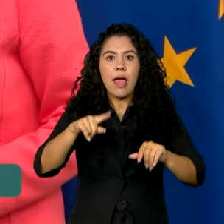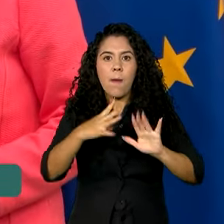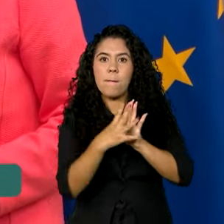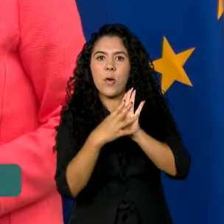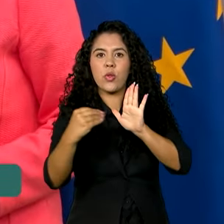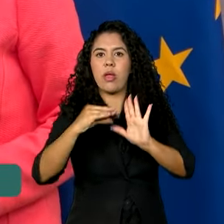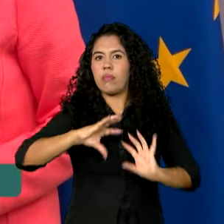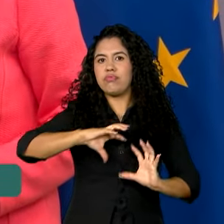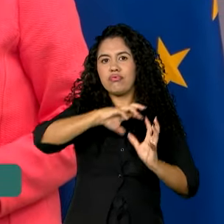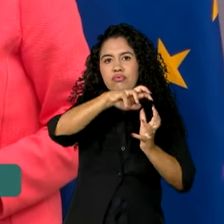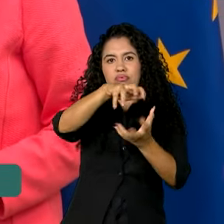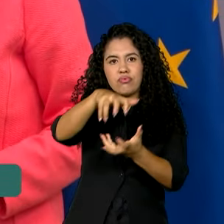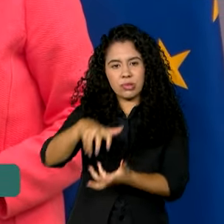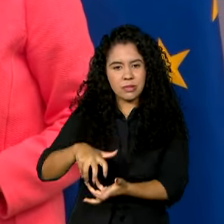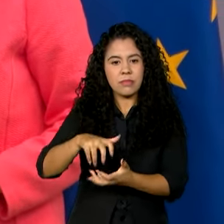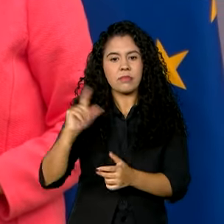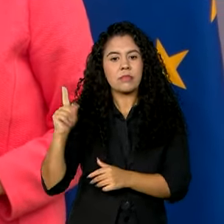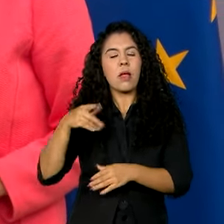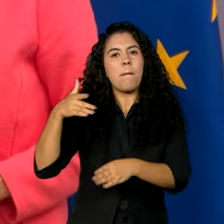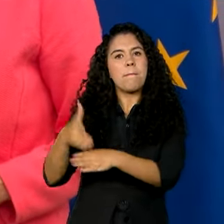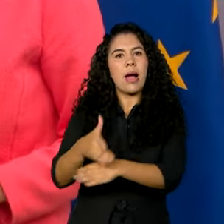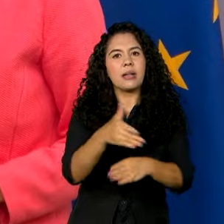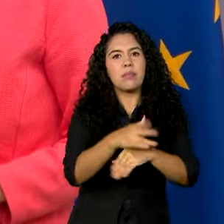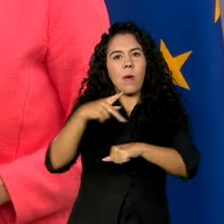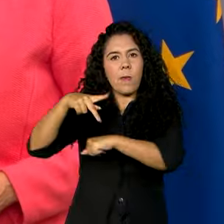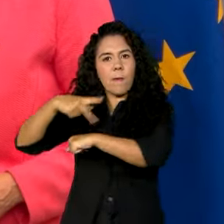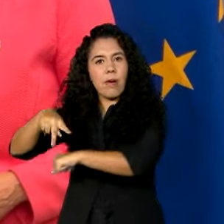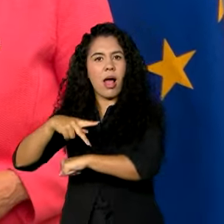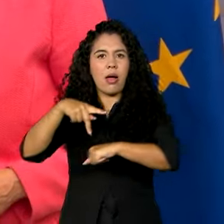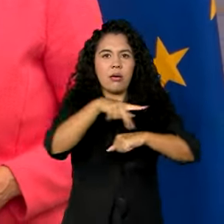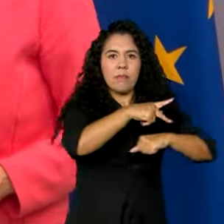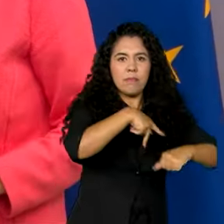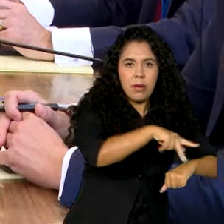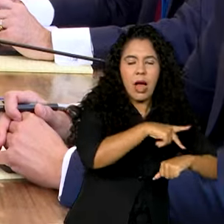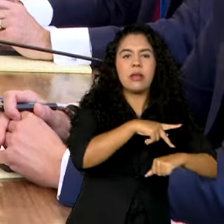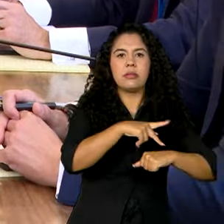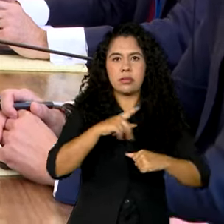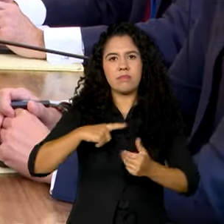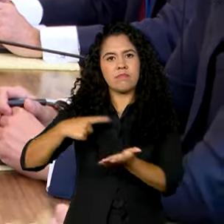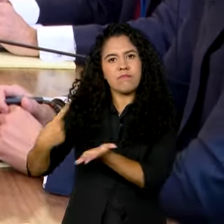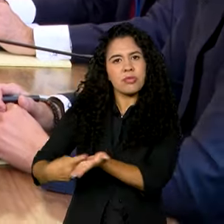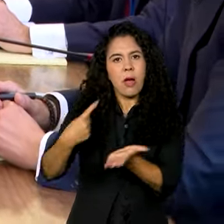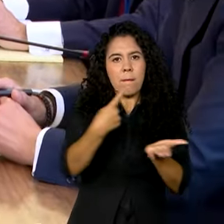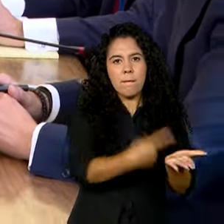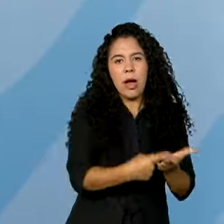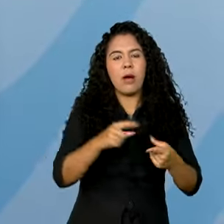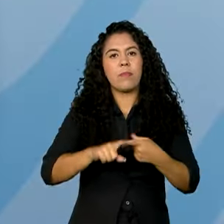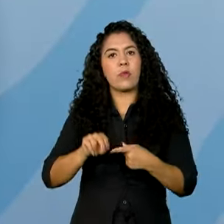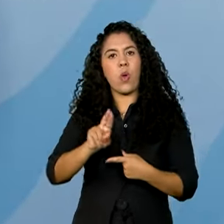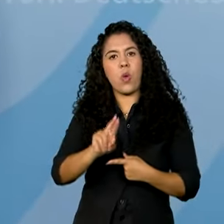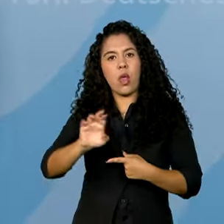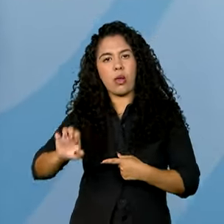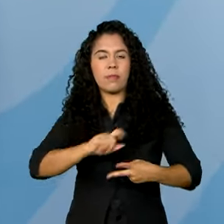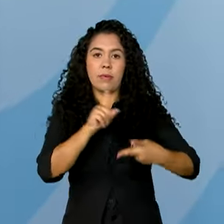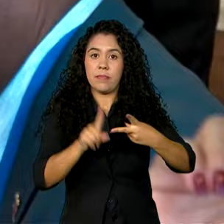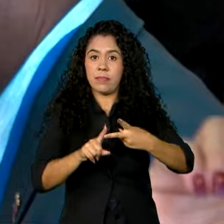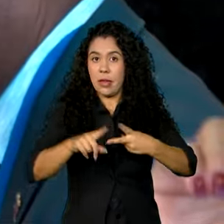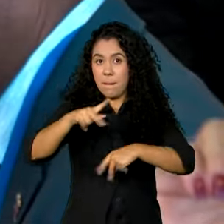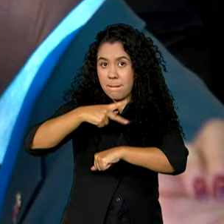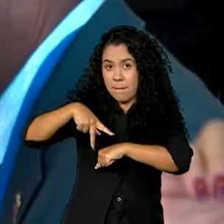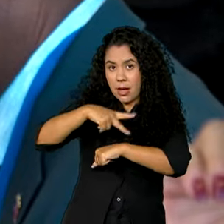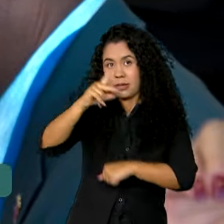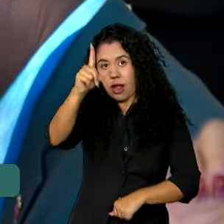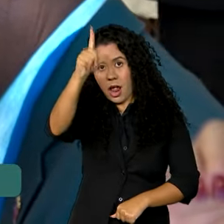comitiva brasileira participou de reuniões bilaterais com parceiros consolidados, como a União Europeia e a Alemanha.